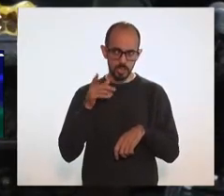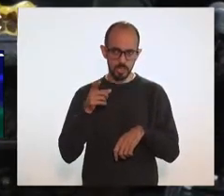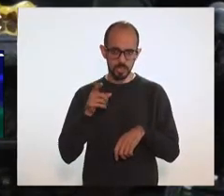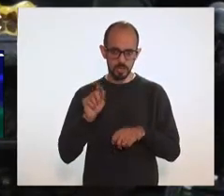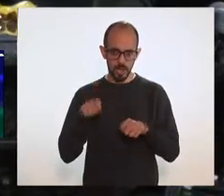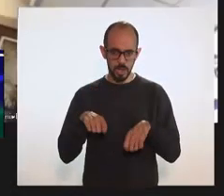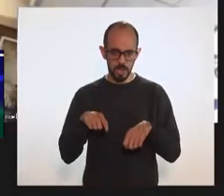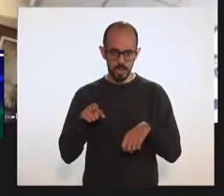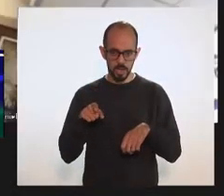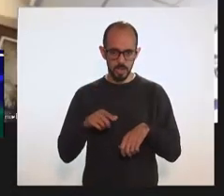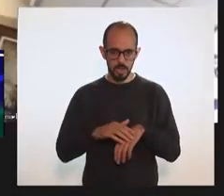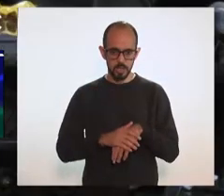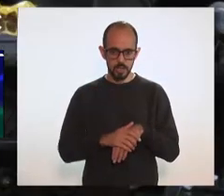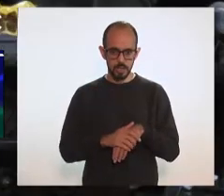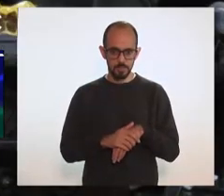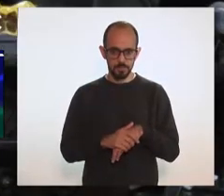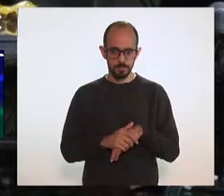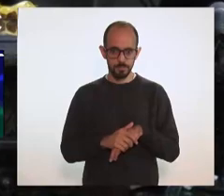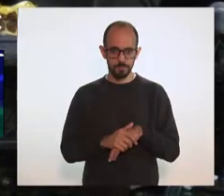Tá, sem som, Luiz.